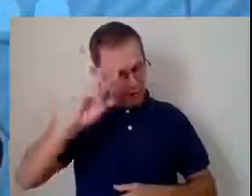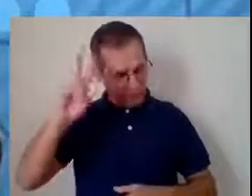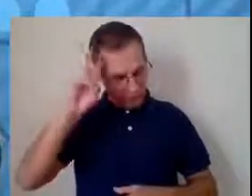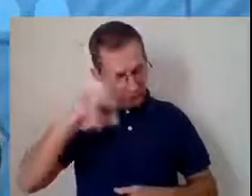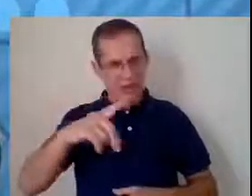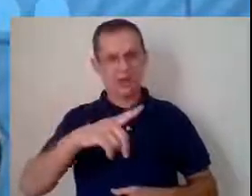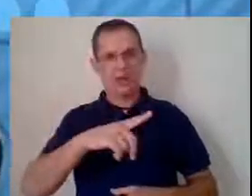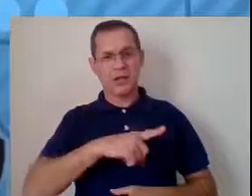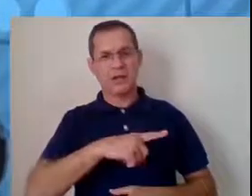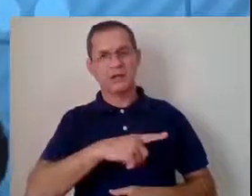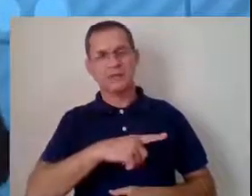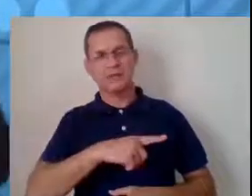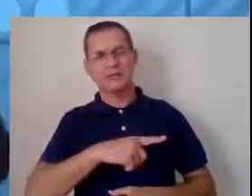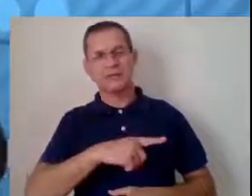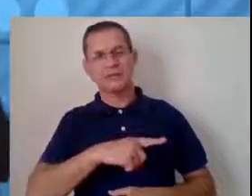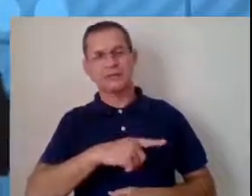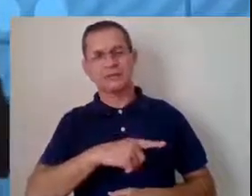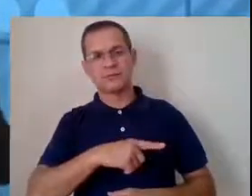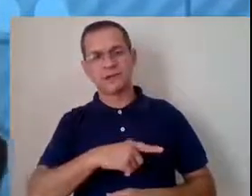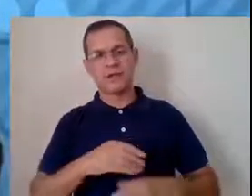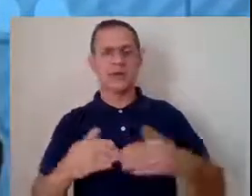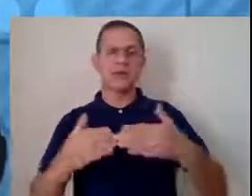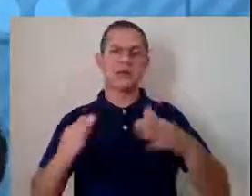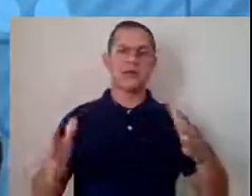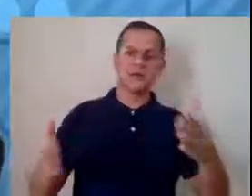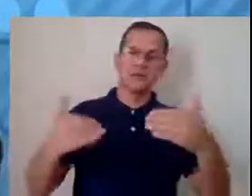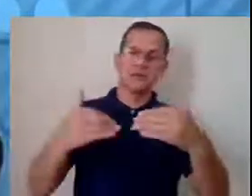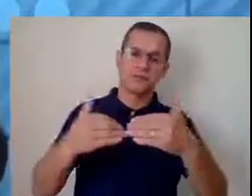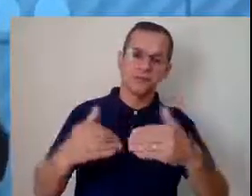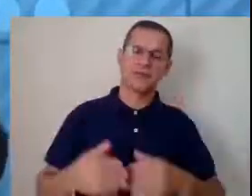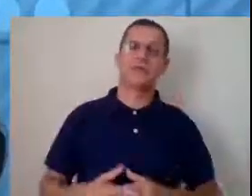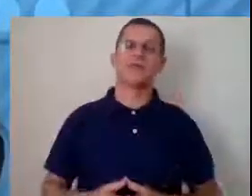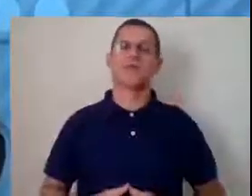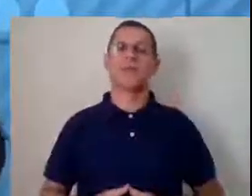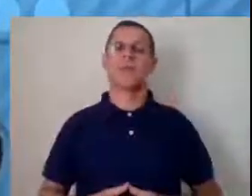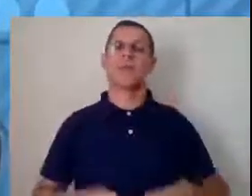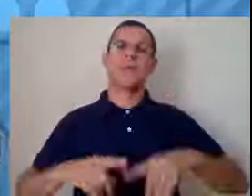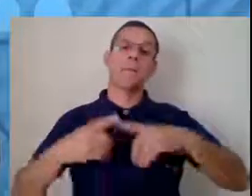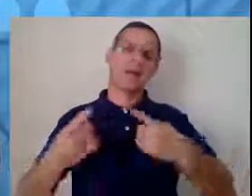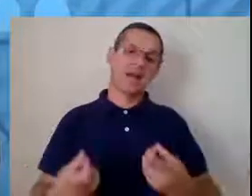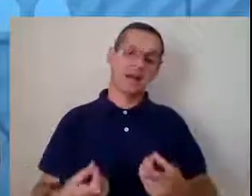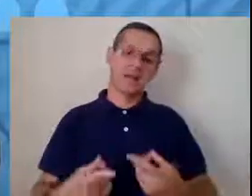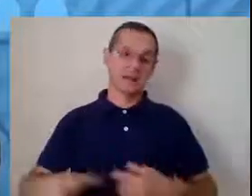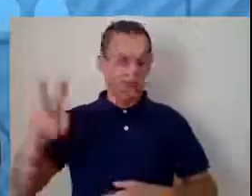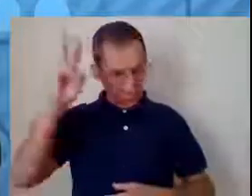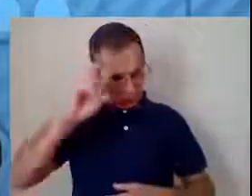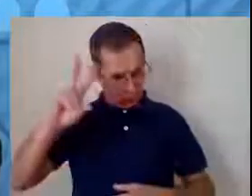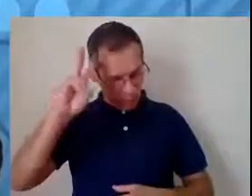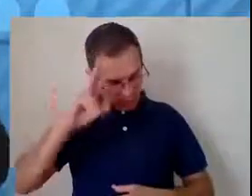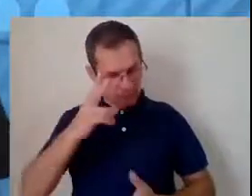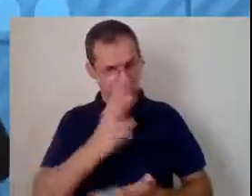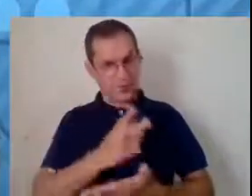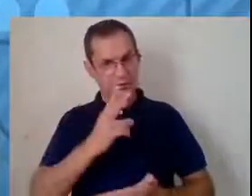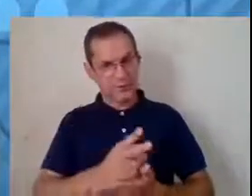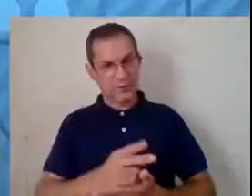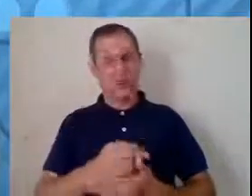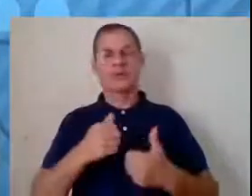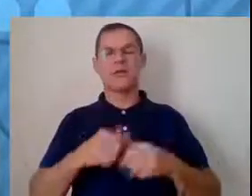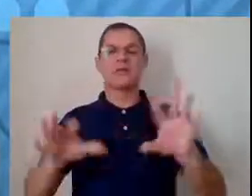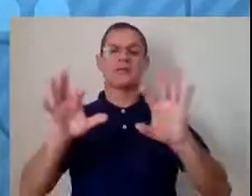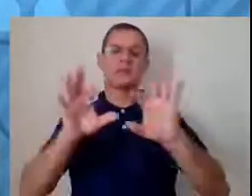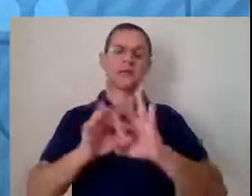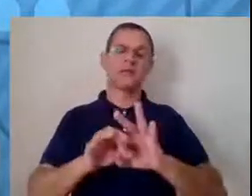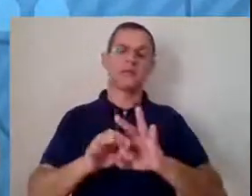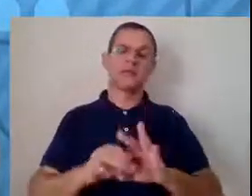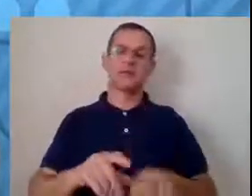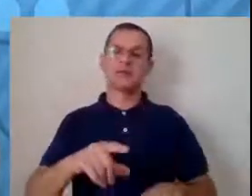gente tem espaços abertos, fechados, mas é só para relembrarem mesmo, faz parte,